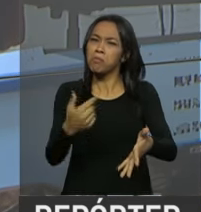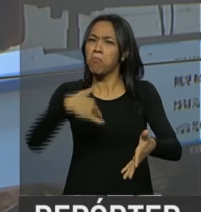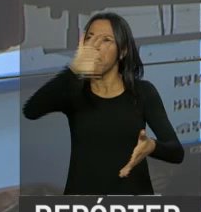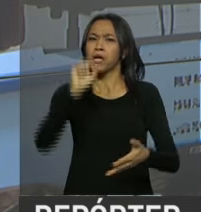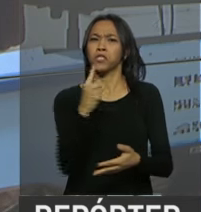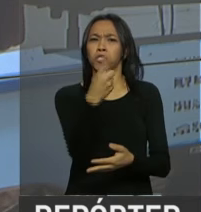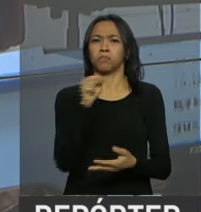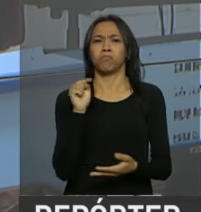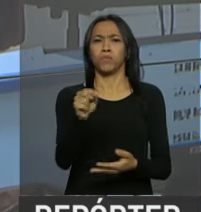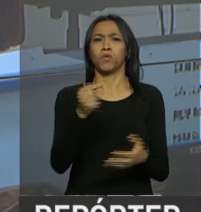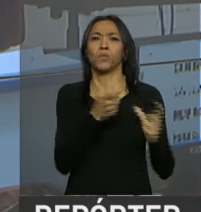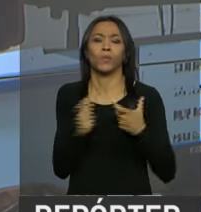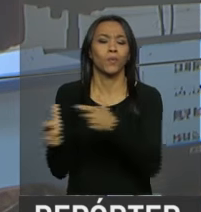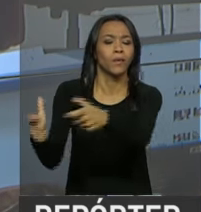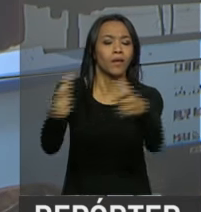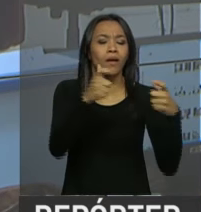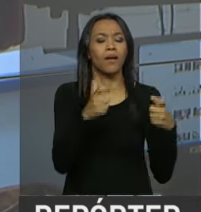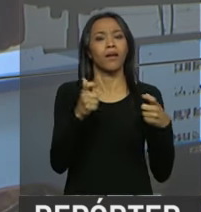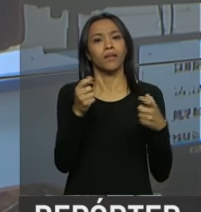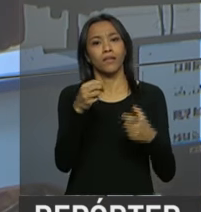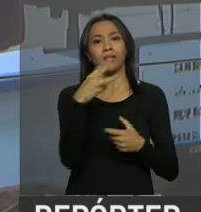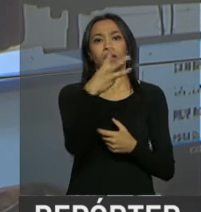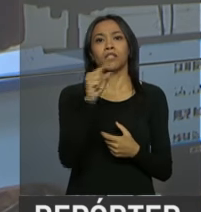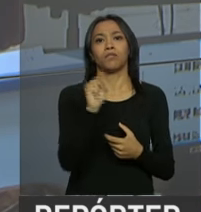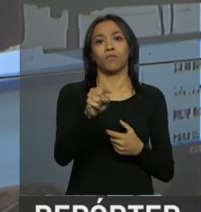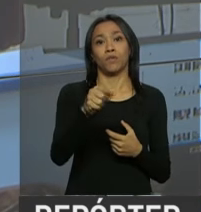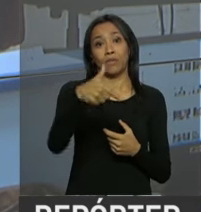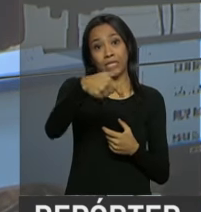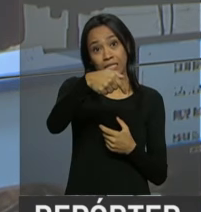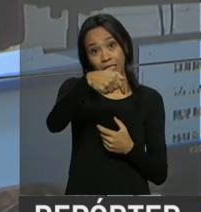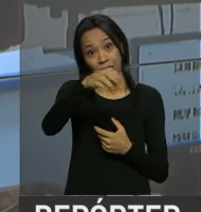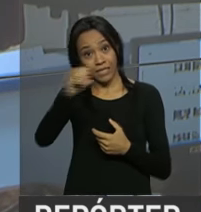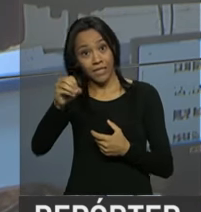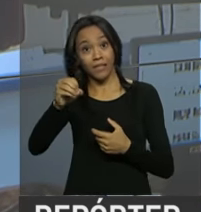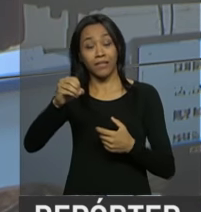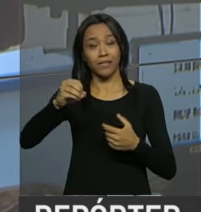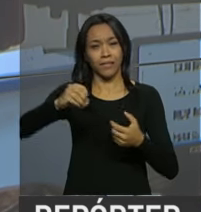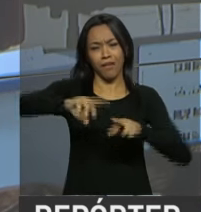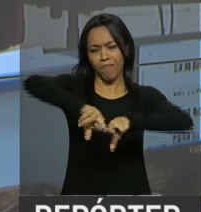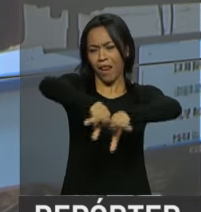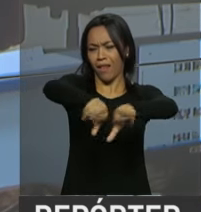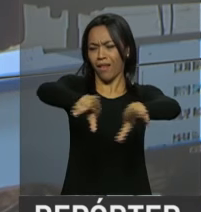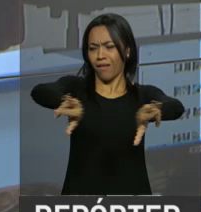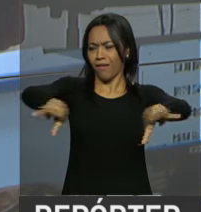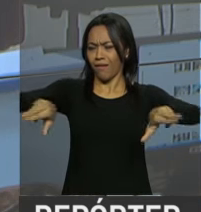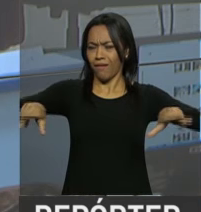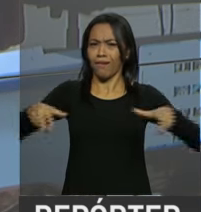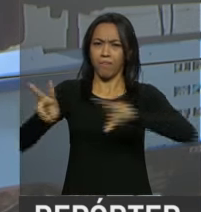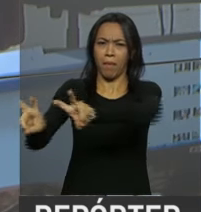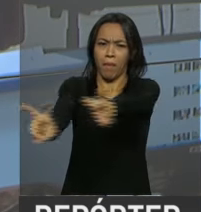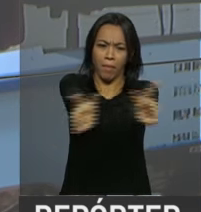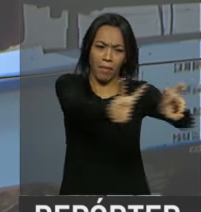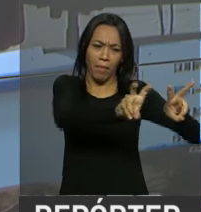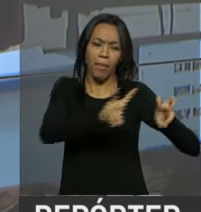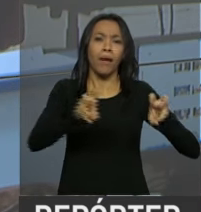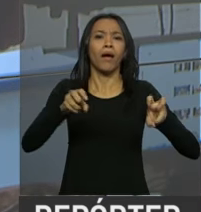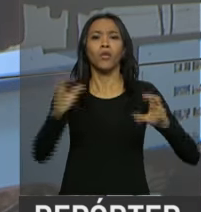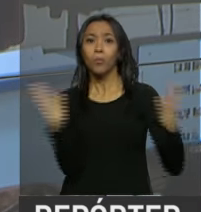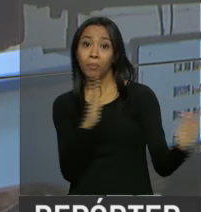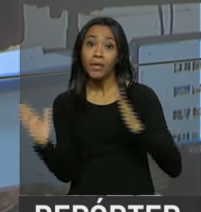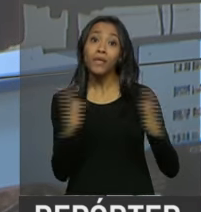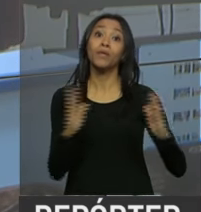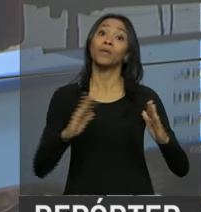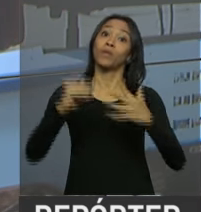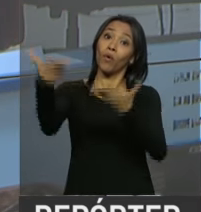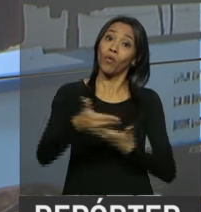1200 espaços culturais e 3.700 atividades. No período, os museus brasileiros são